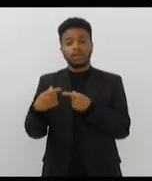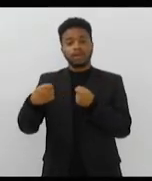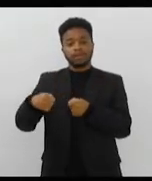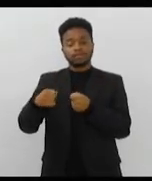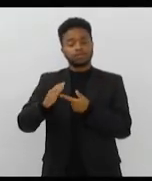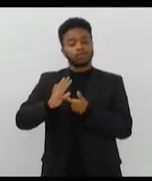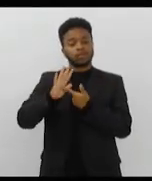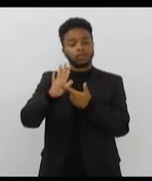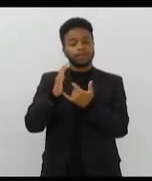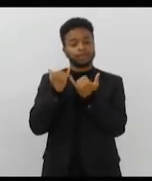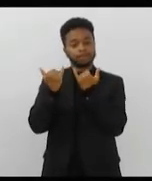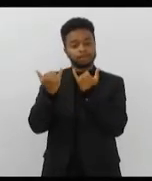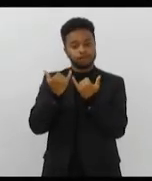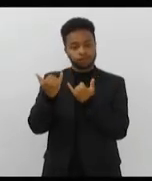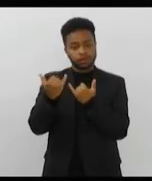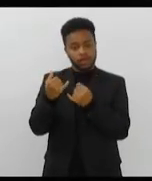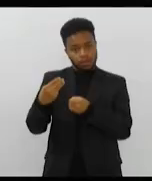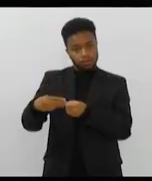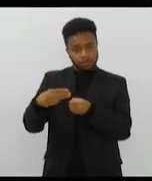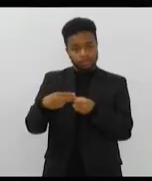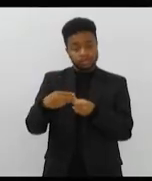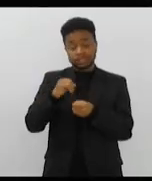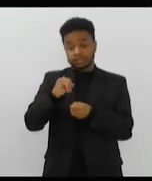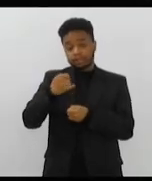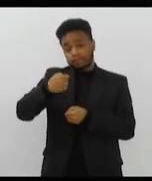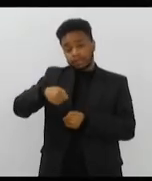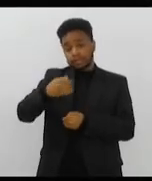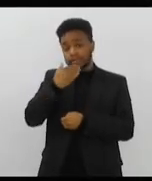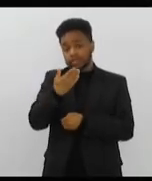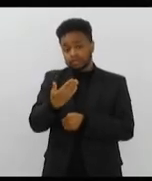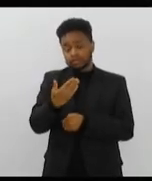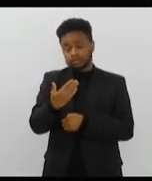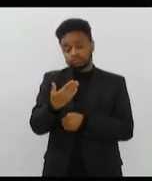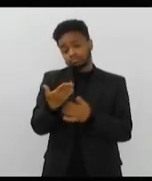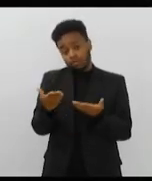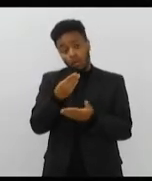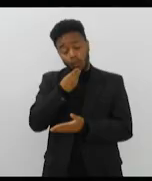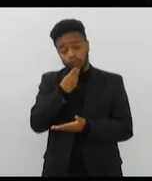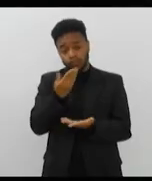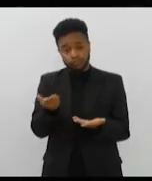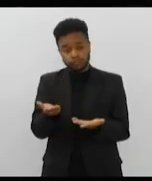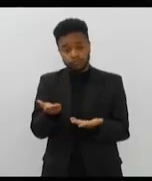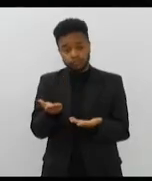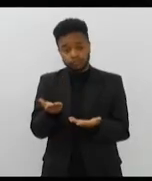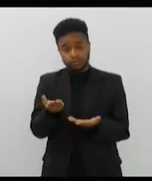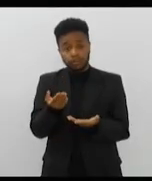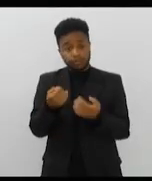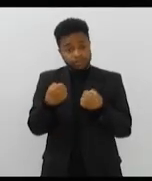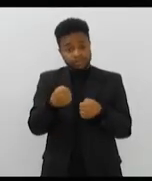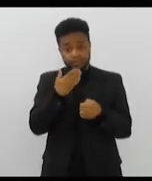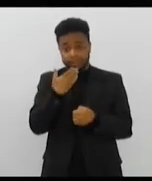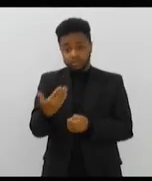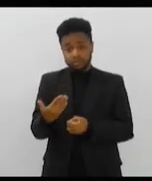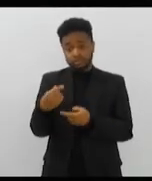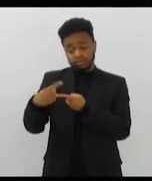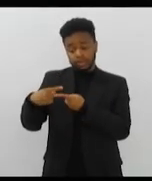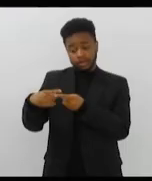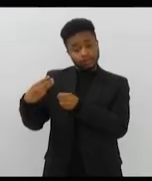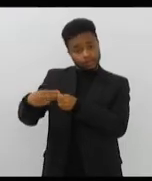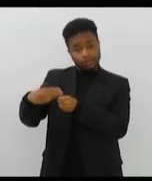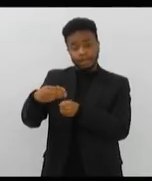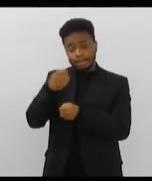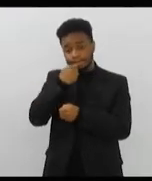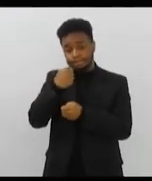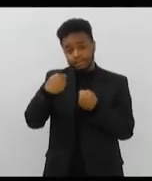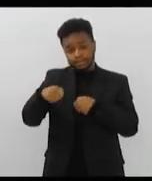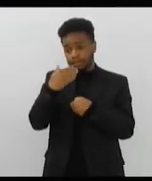fornecer as informações, o município, quando demandado. Evidente, tem que ser demandado. Ele é um município, precisa ser mandado para